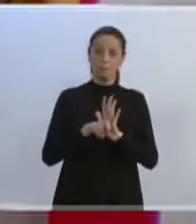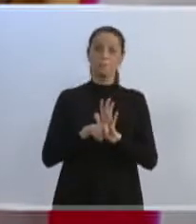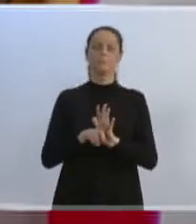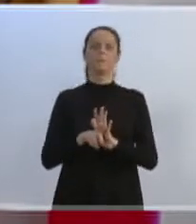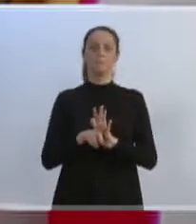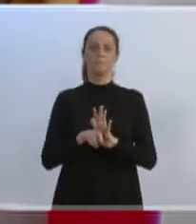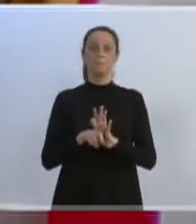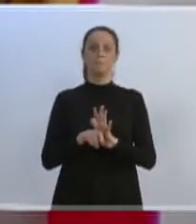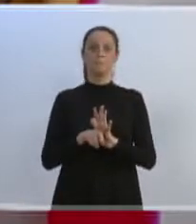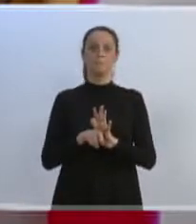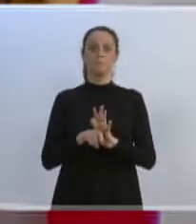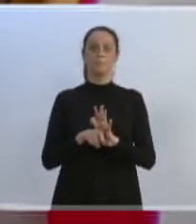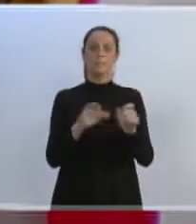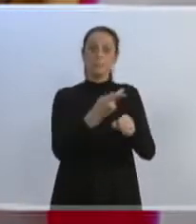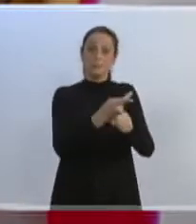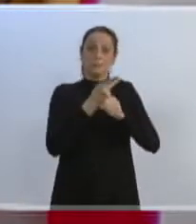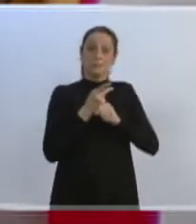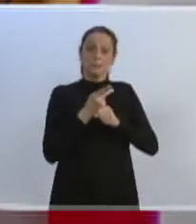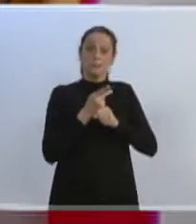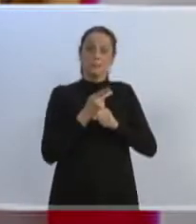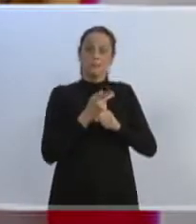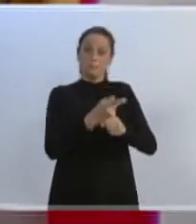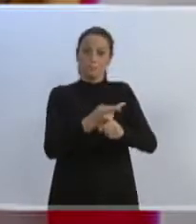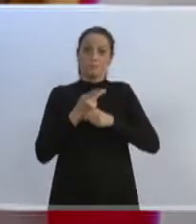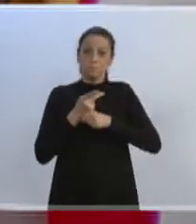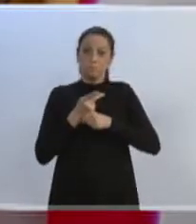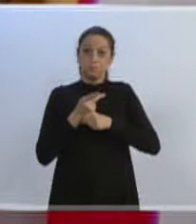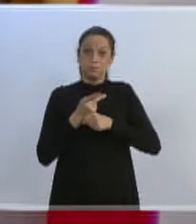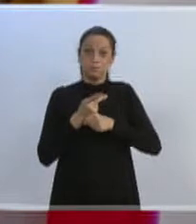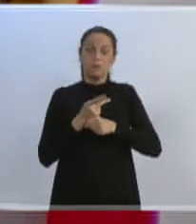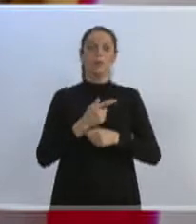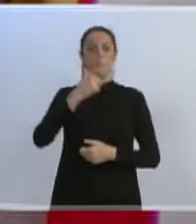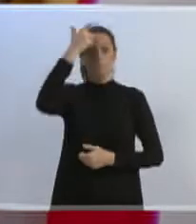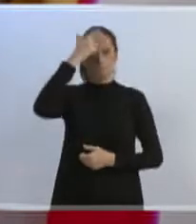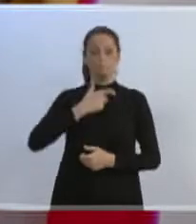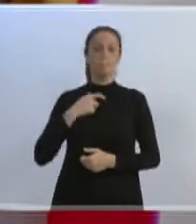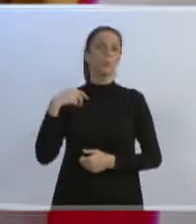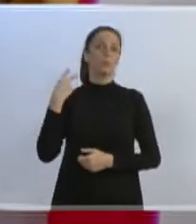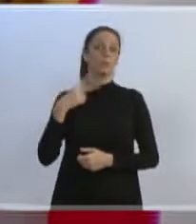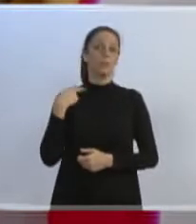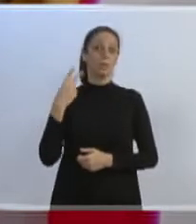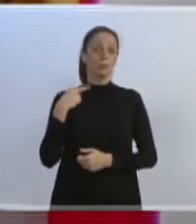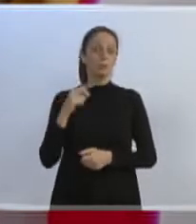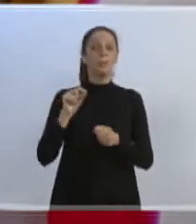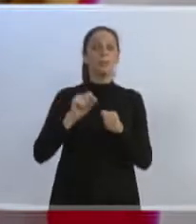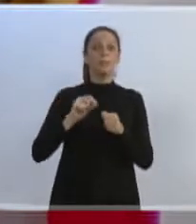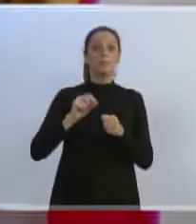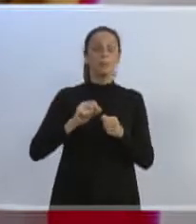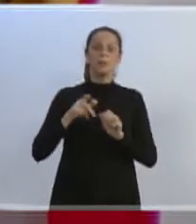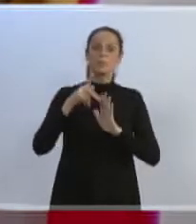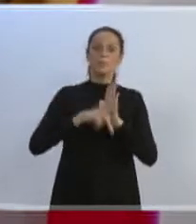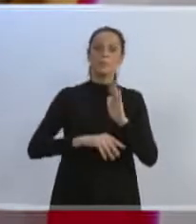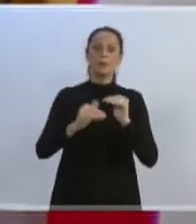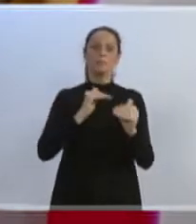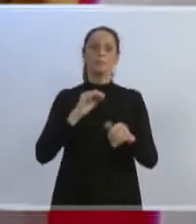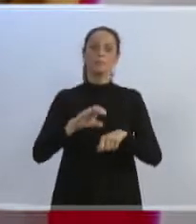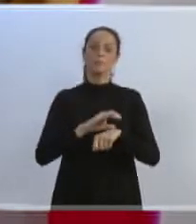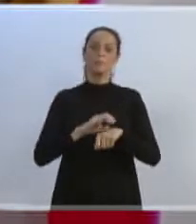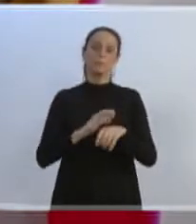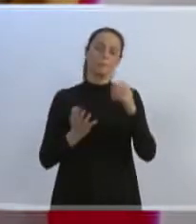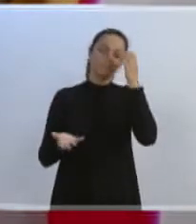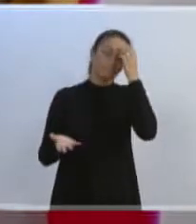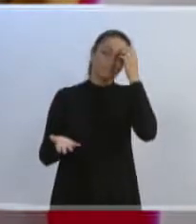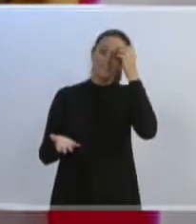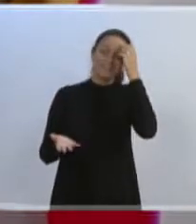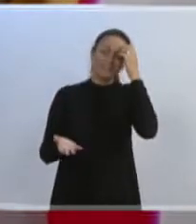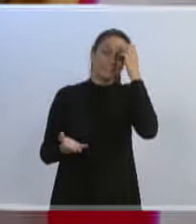para caçar o vereador que apresentar projeto de lei constitucional nessa casa. Tô morto. Veja só, nasceu morto, nasceu